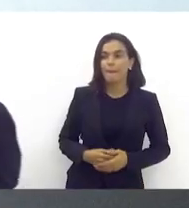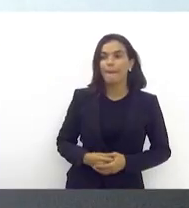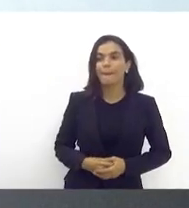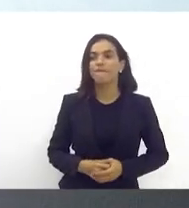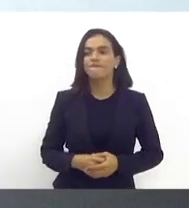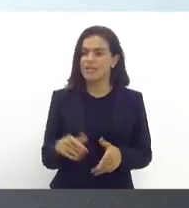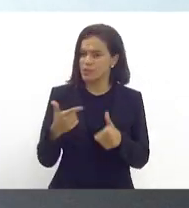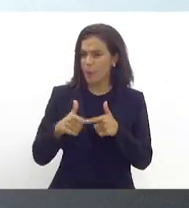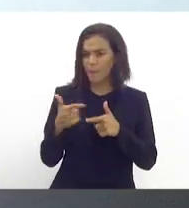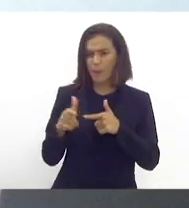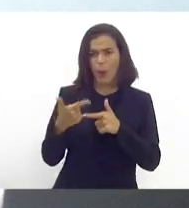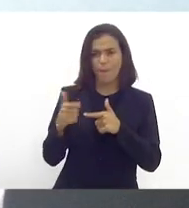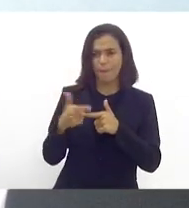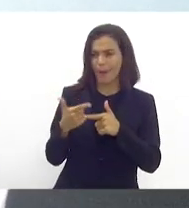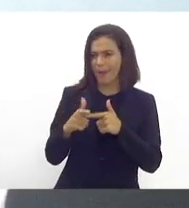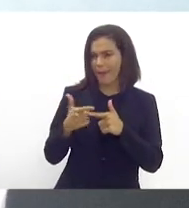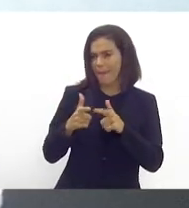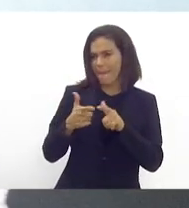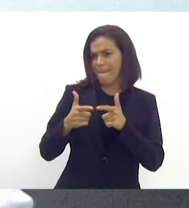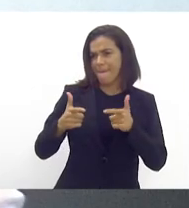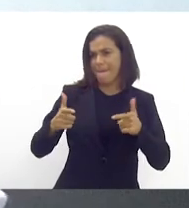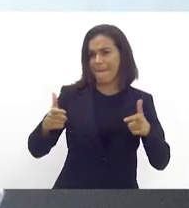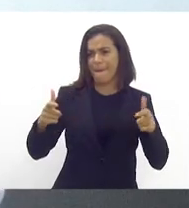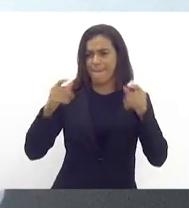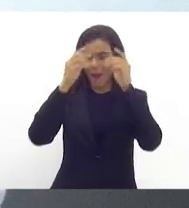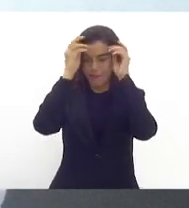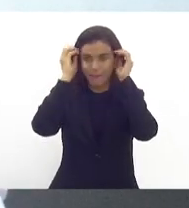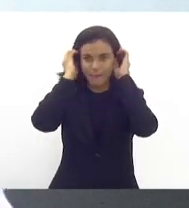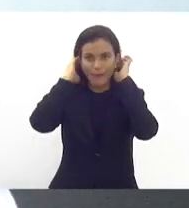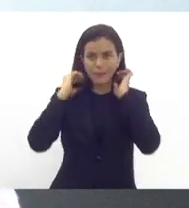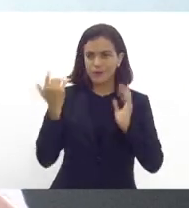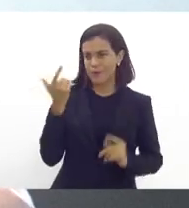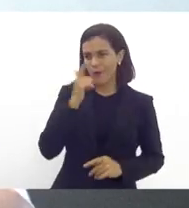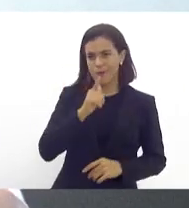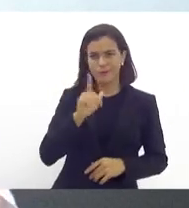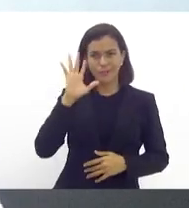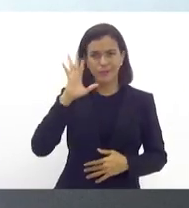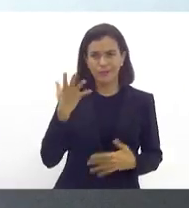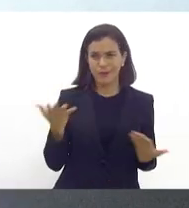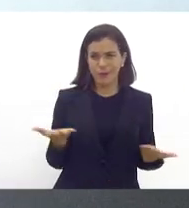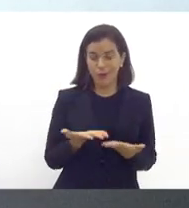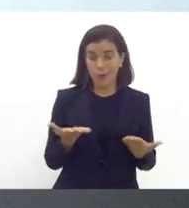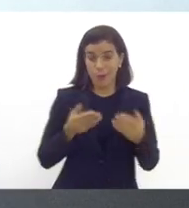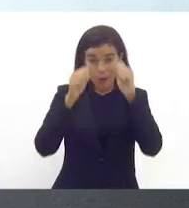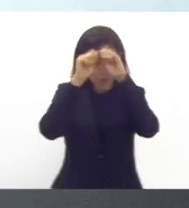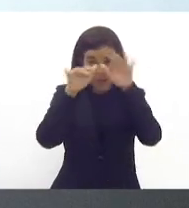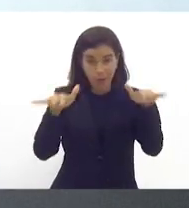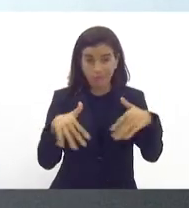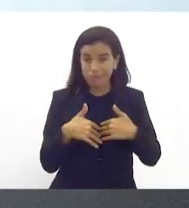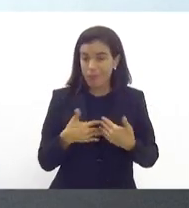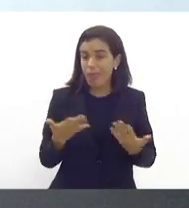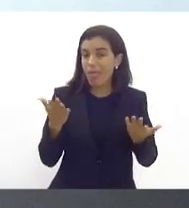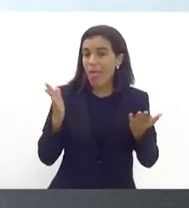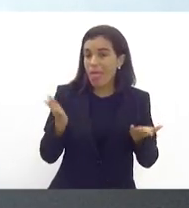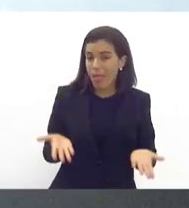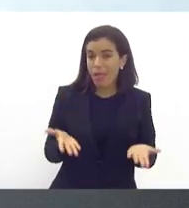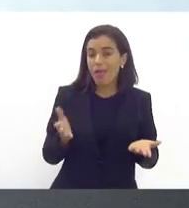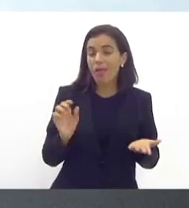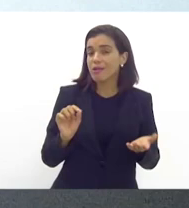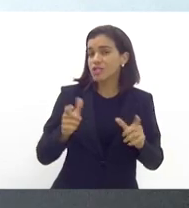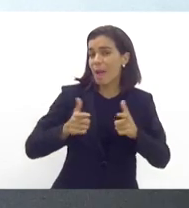crescente pelo contrário nós não estamos próximos de uma solução o autismo hoje em dia é uma doença